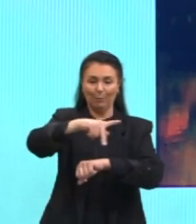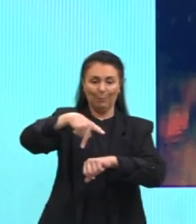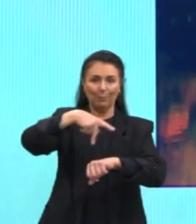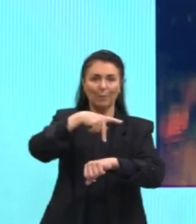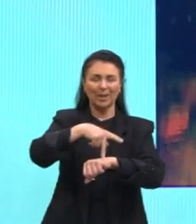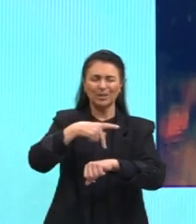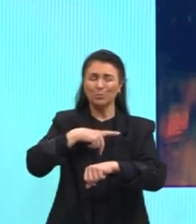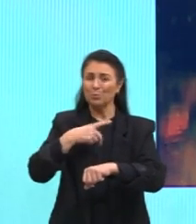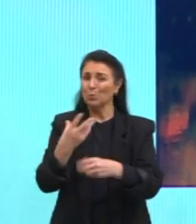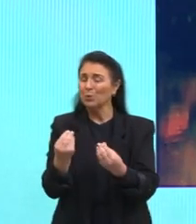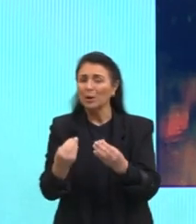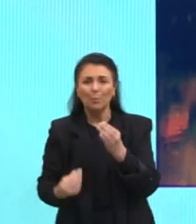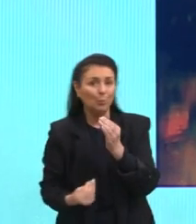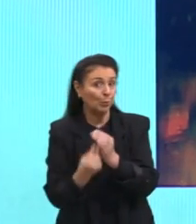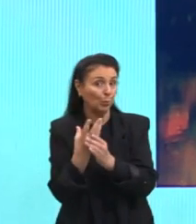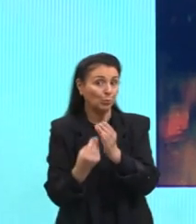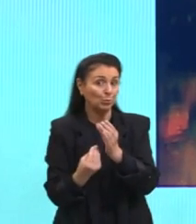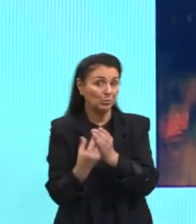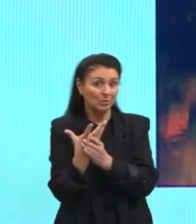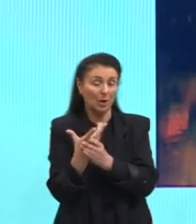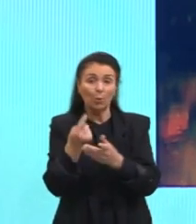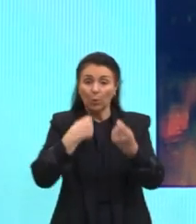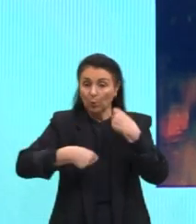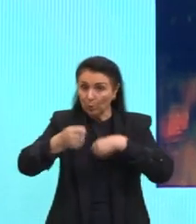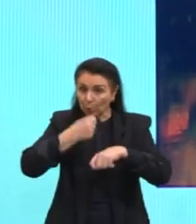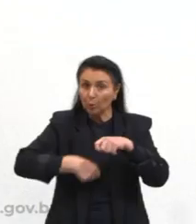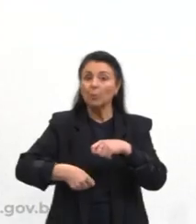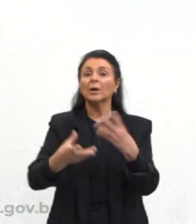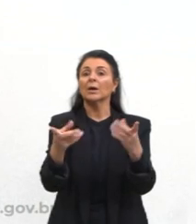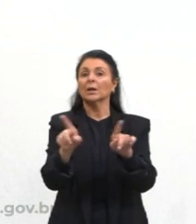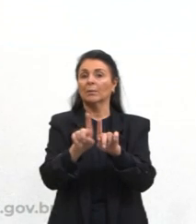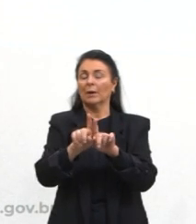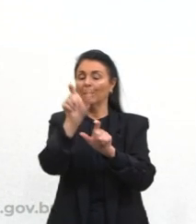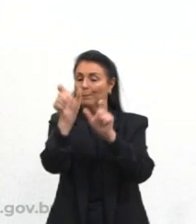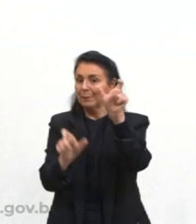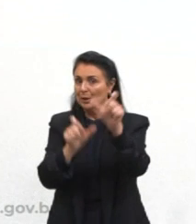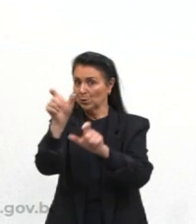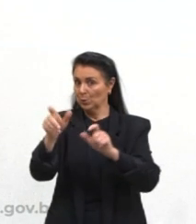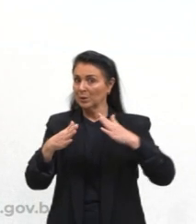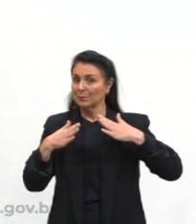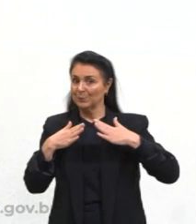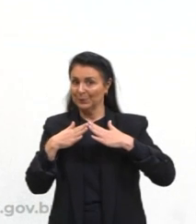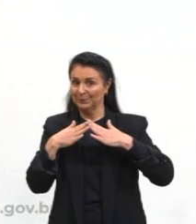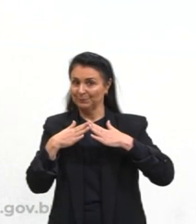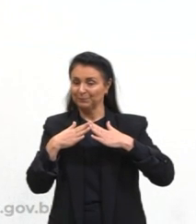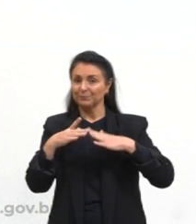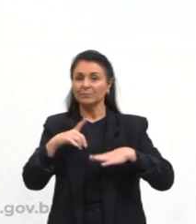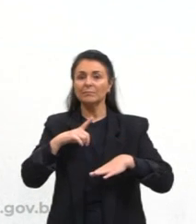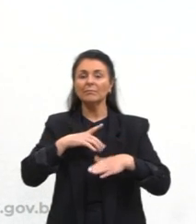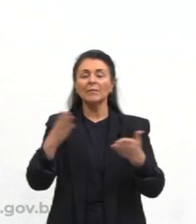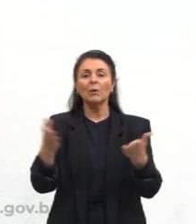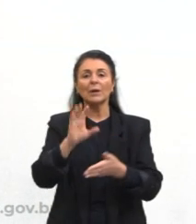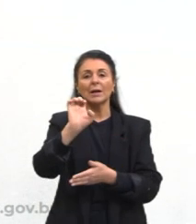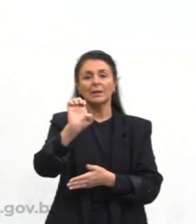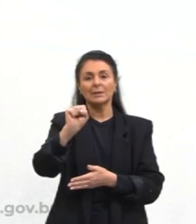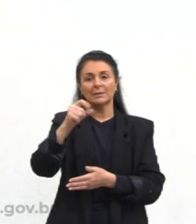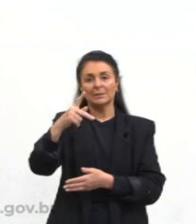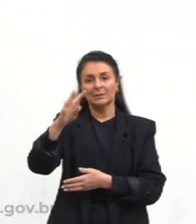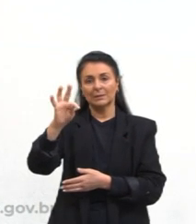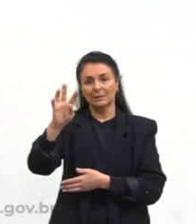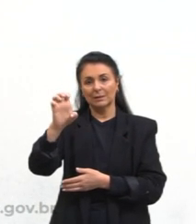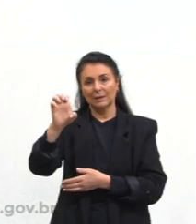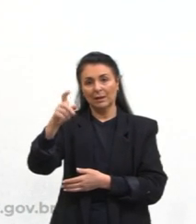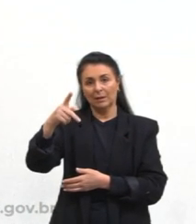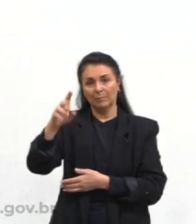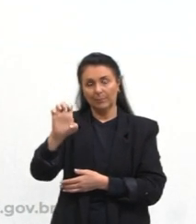bastante produção bastante pessoas nessa região aí tá a gurizada E aí nós temos a estepe que é um bioma